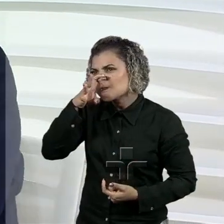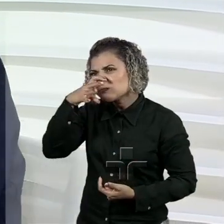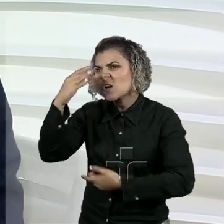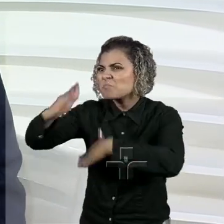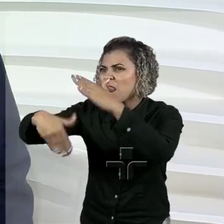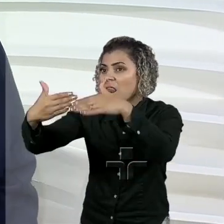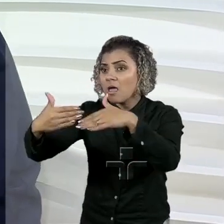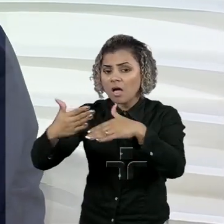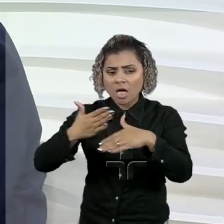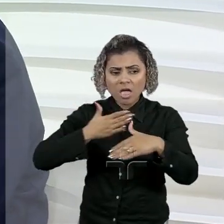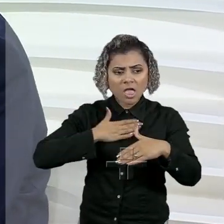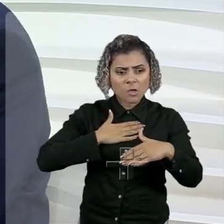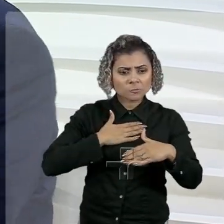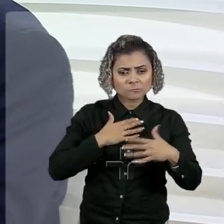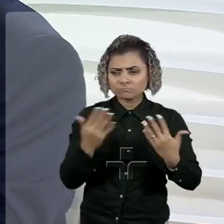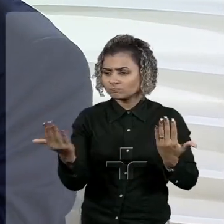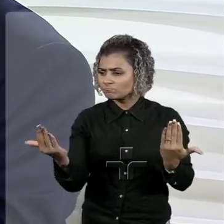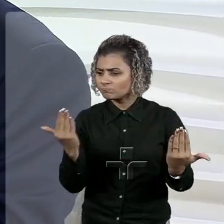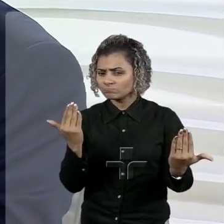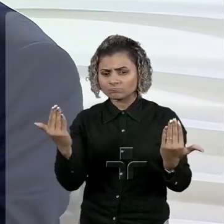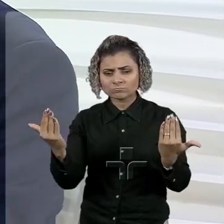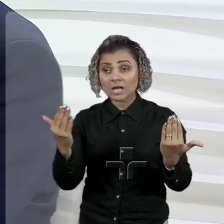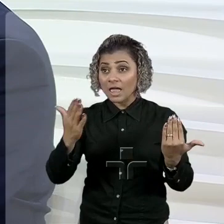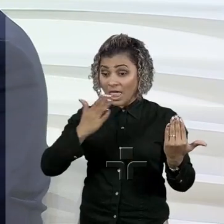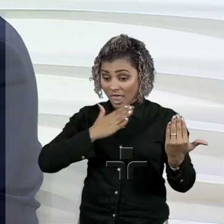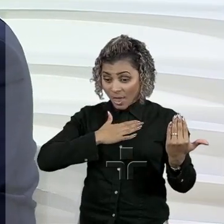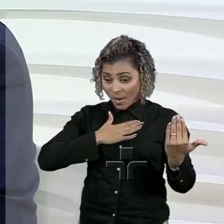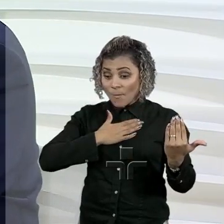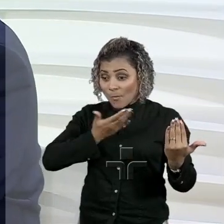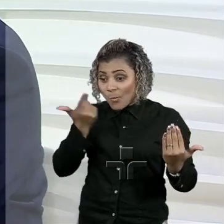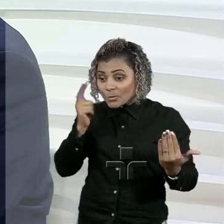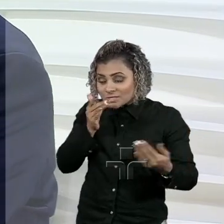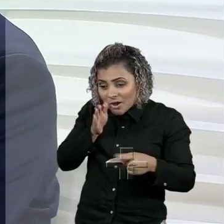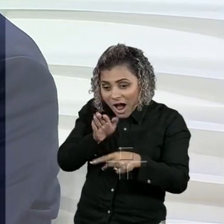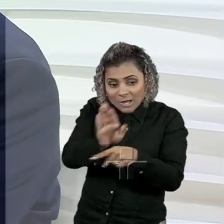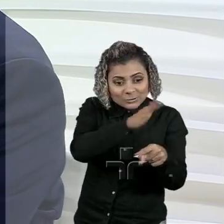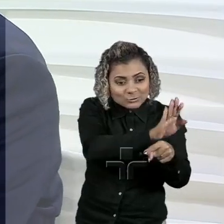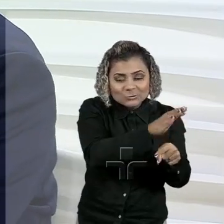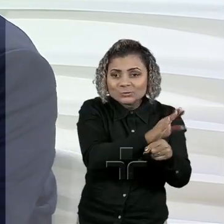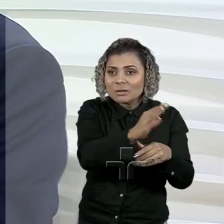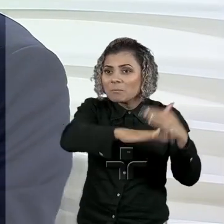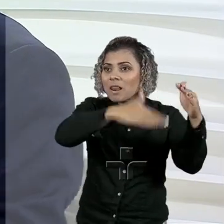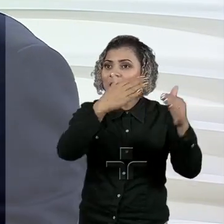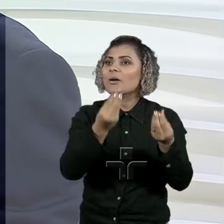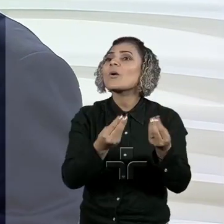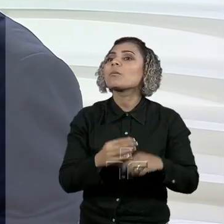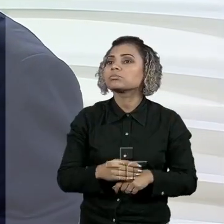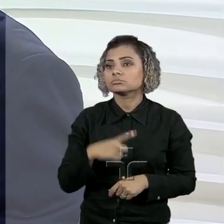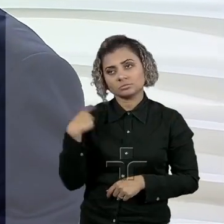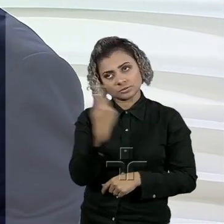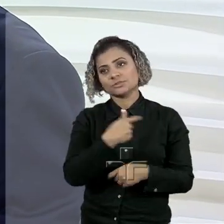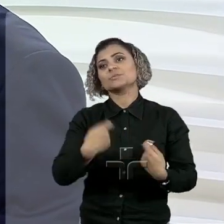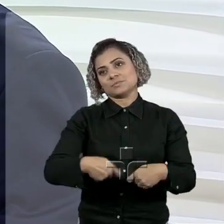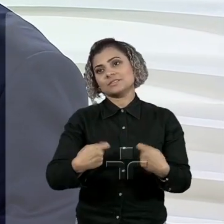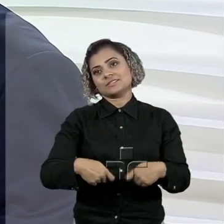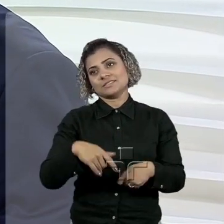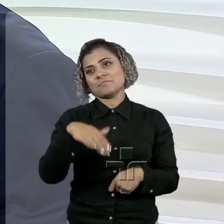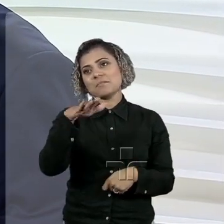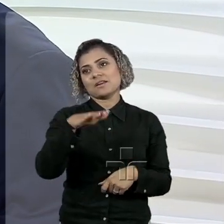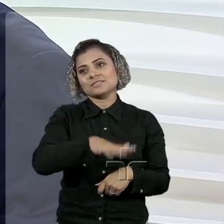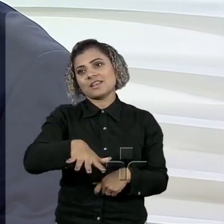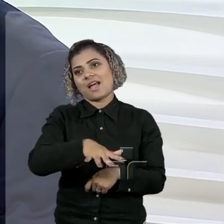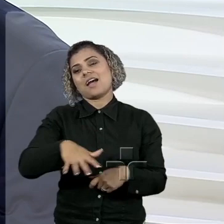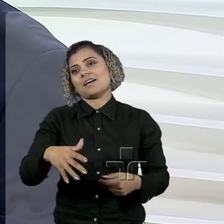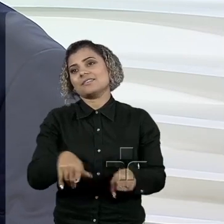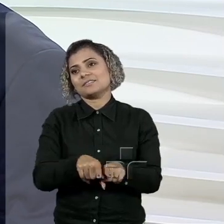que eu faço na minha tarefa, no meu mundo aqui, para ajudar a transformar essa realidade. A gente precisa mais disso dentro da nossa